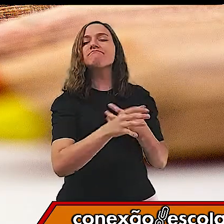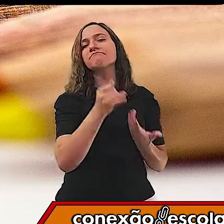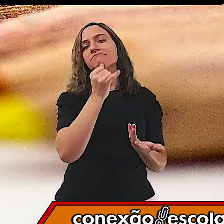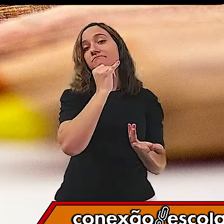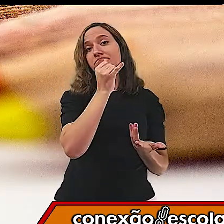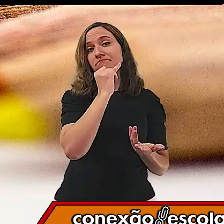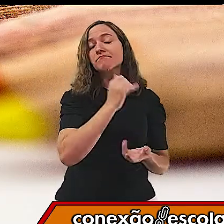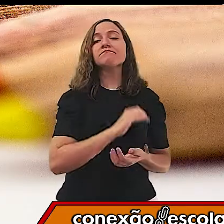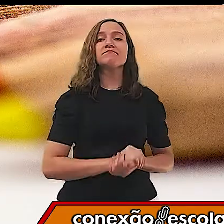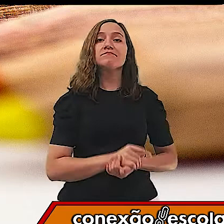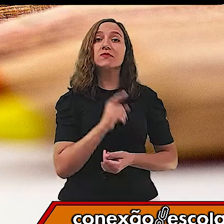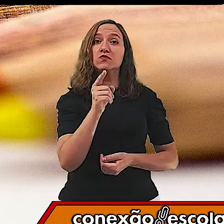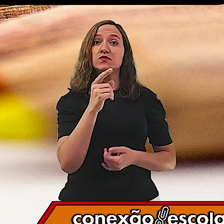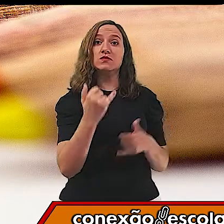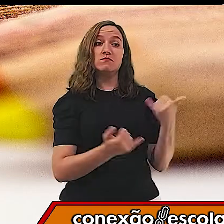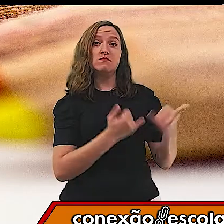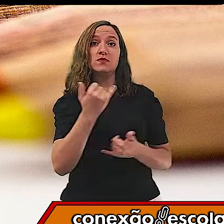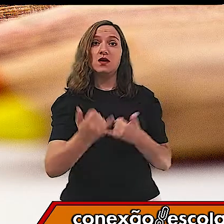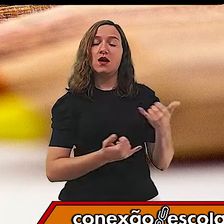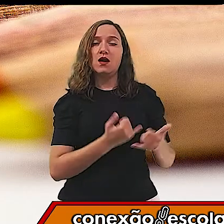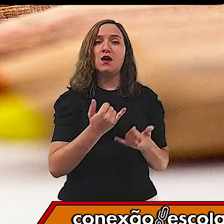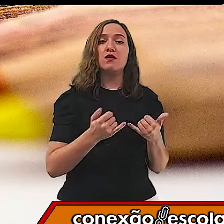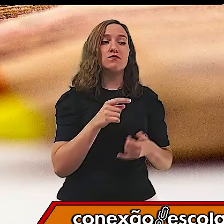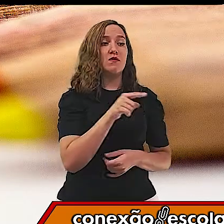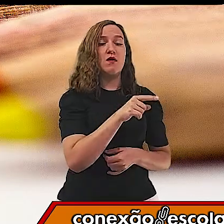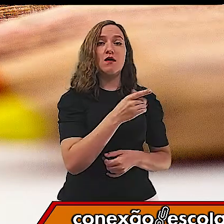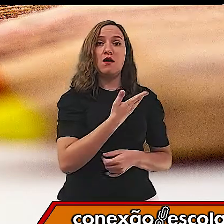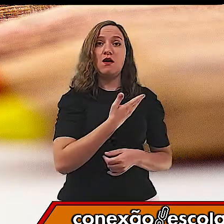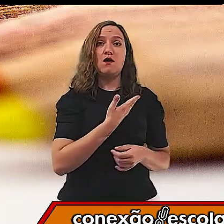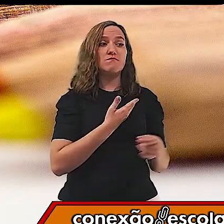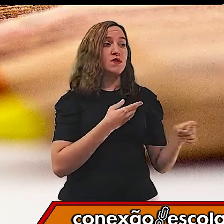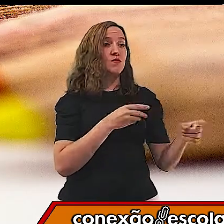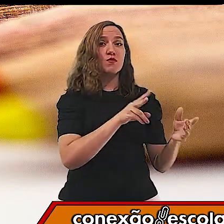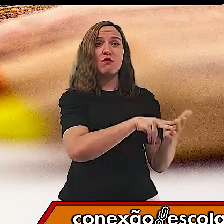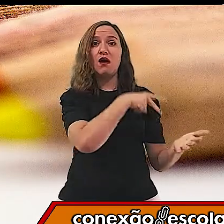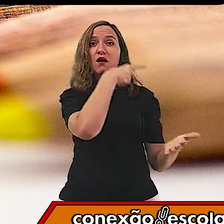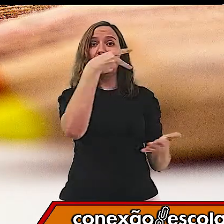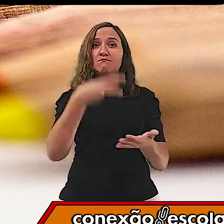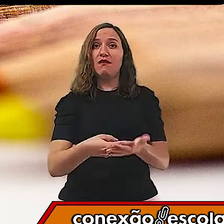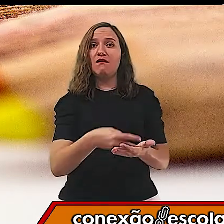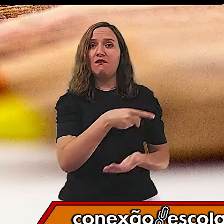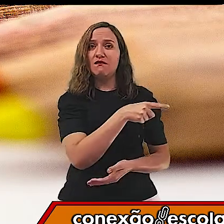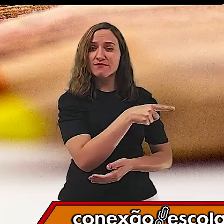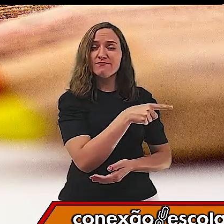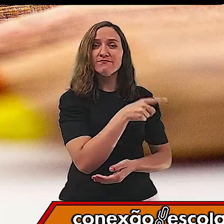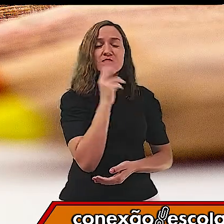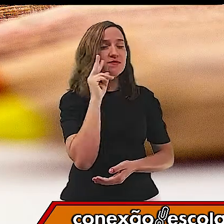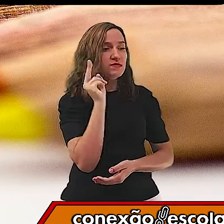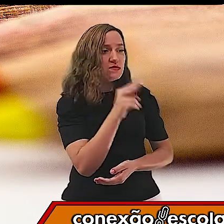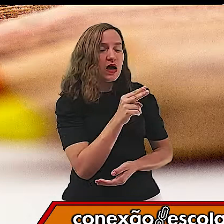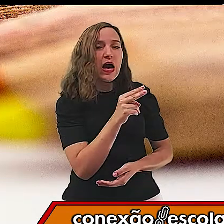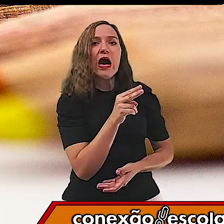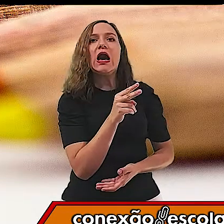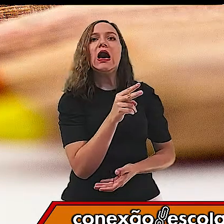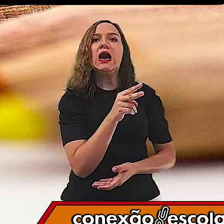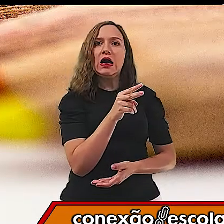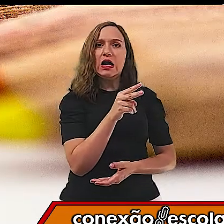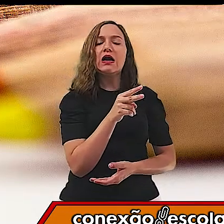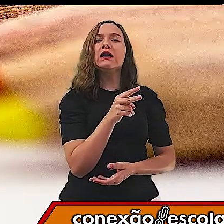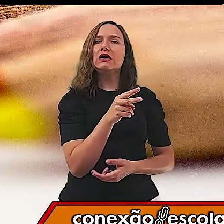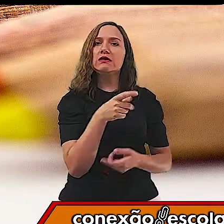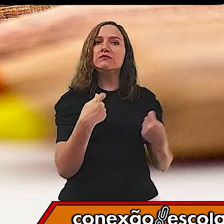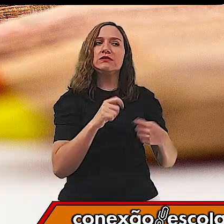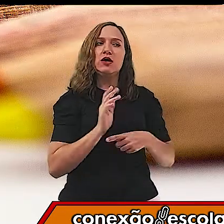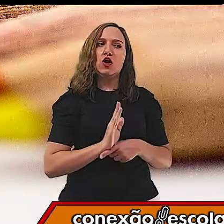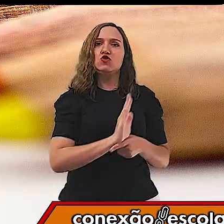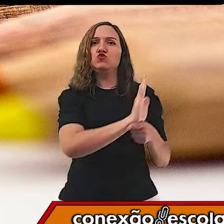exemplo, você está brincando e sem querer o seu colega escorregou e caiu. Se a gente não começa a colocar